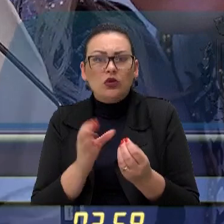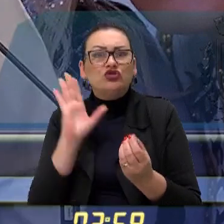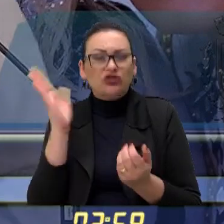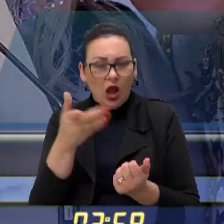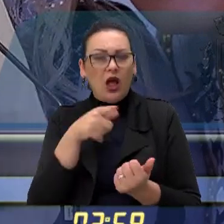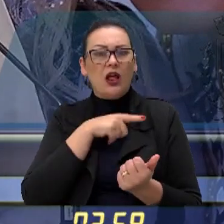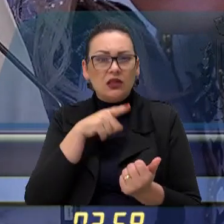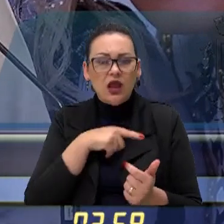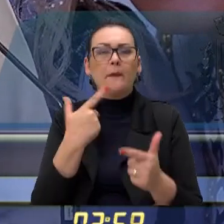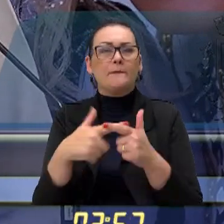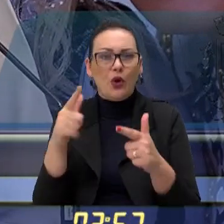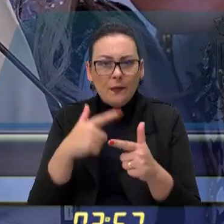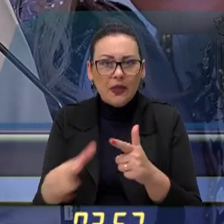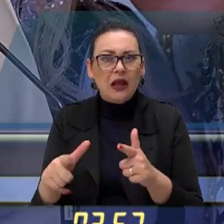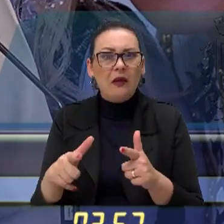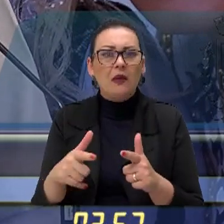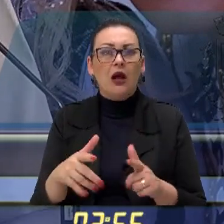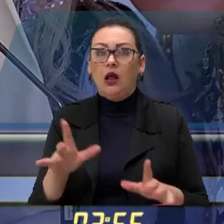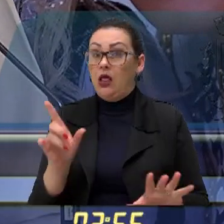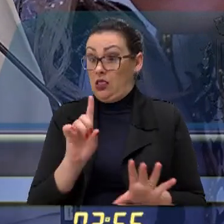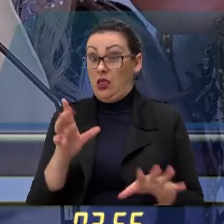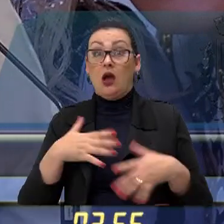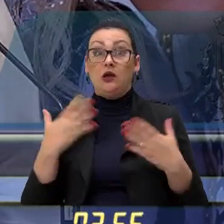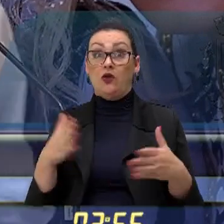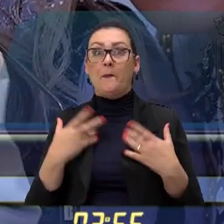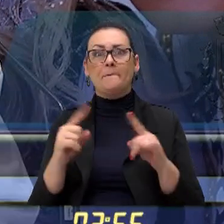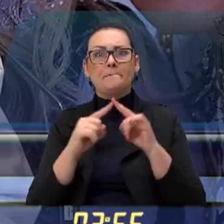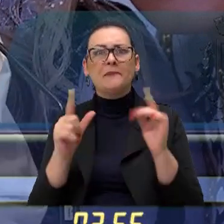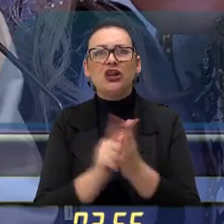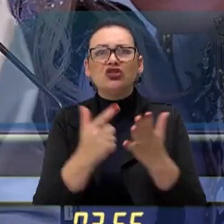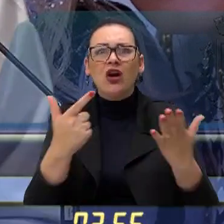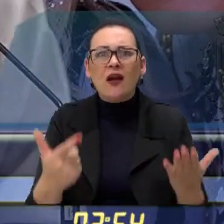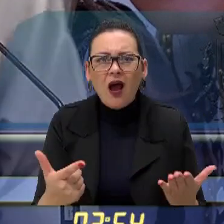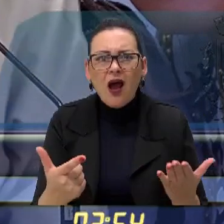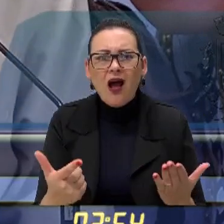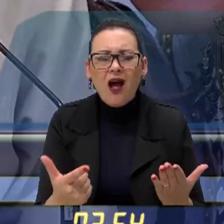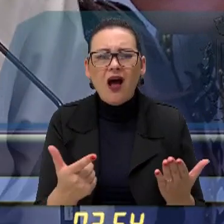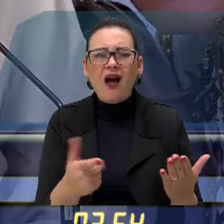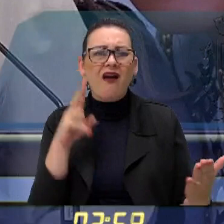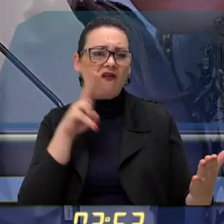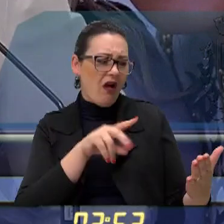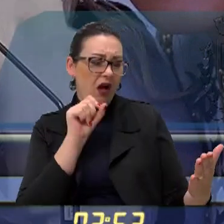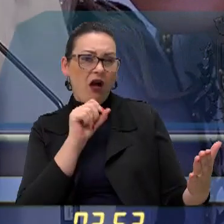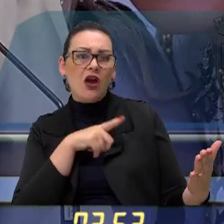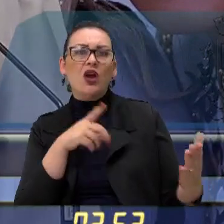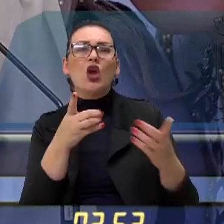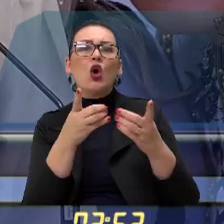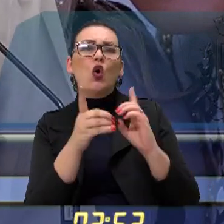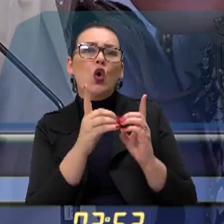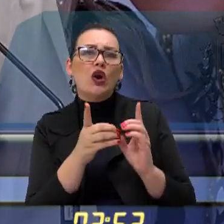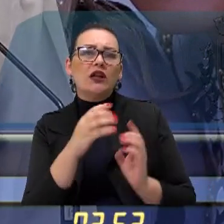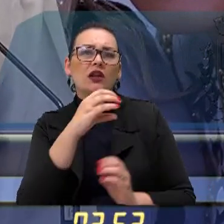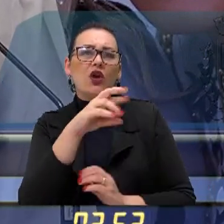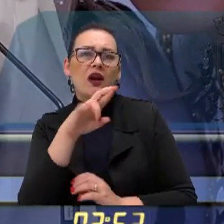bastasse, nenhuma surpresa, mas essa matéria da Gazeta do Sul, onde o coordenador da CRE, também